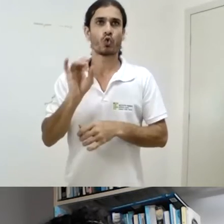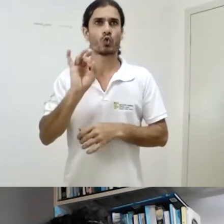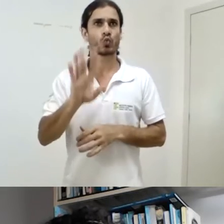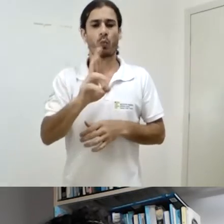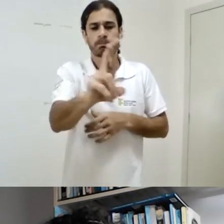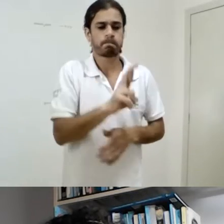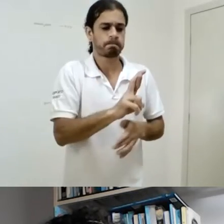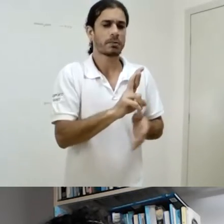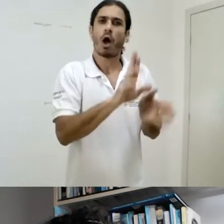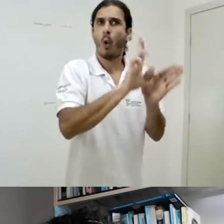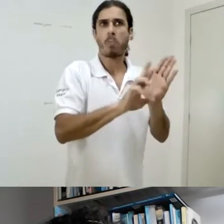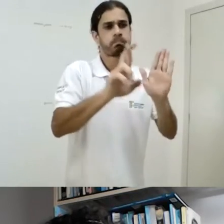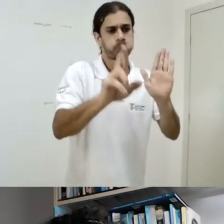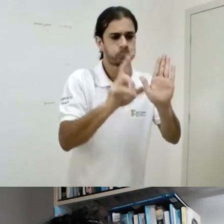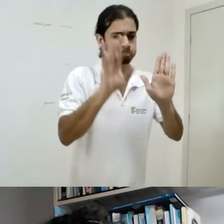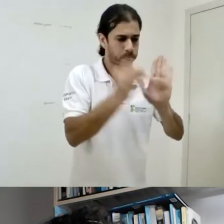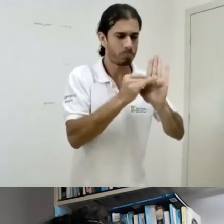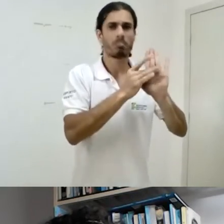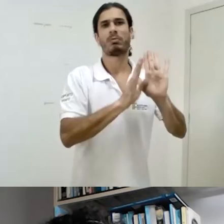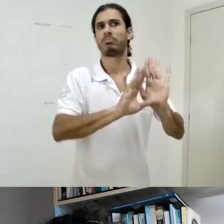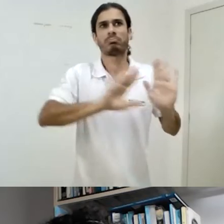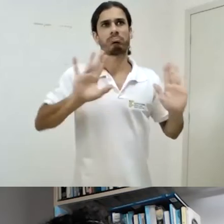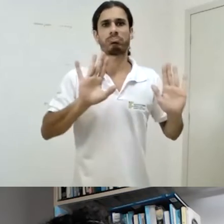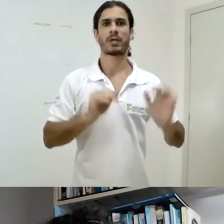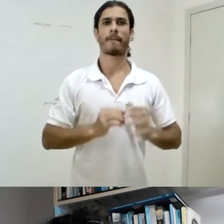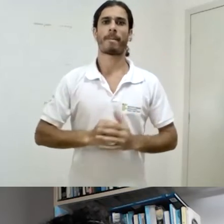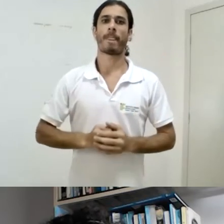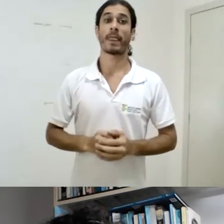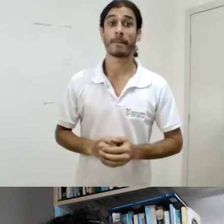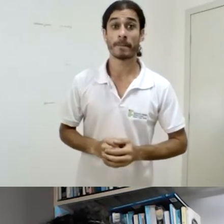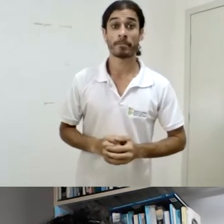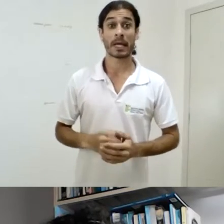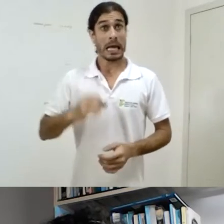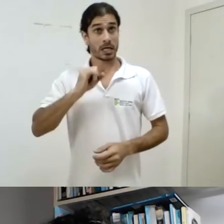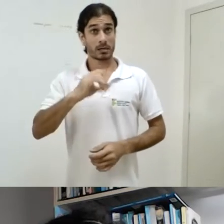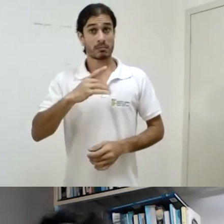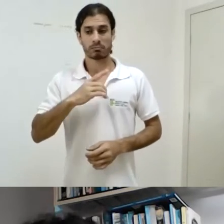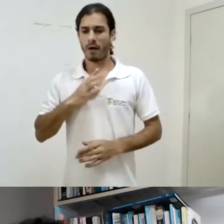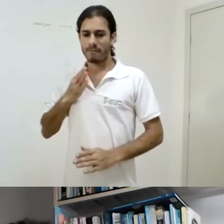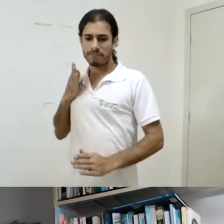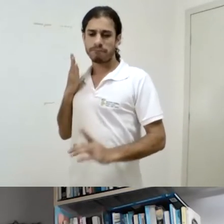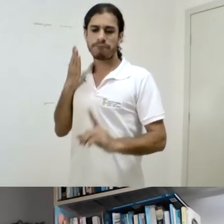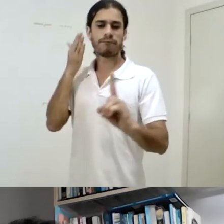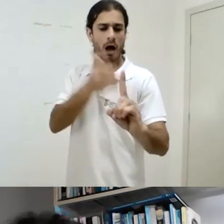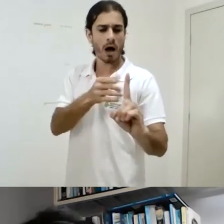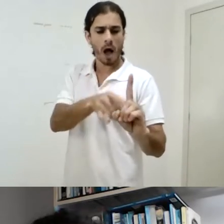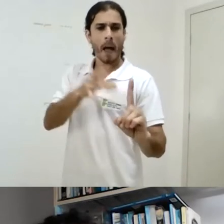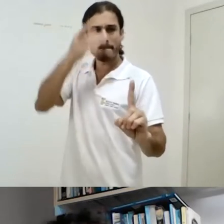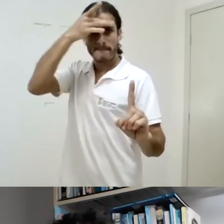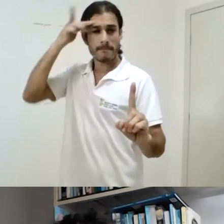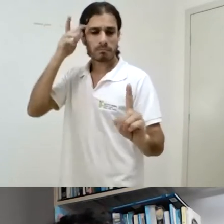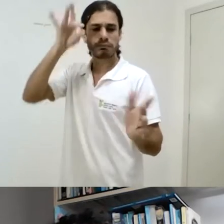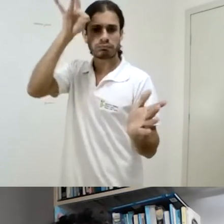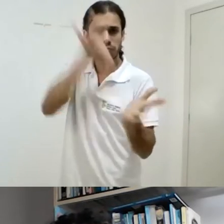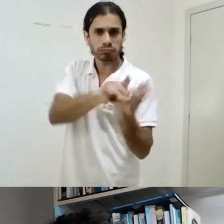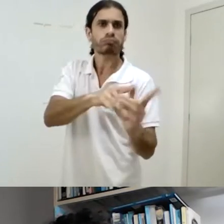mas depois eu vou para os sujeitos reais, ali diante de me conversar com eles, e aí eu posso dizer que é uma